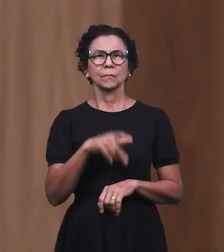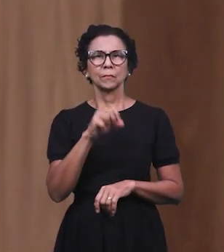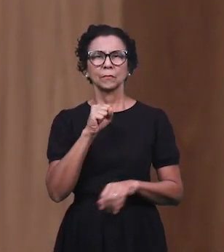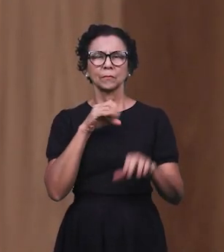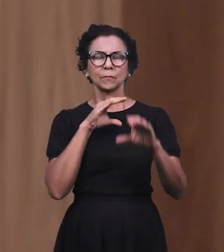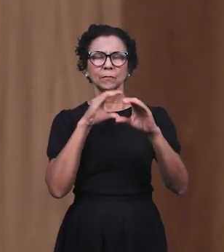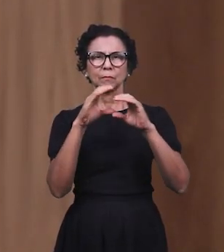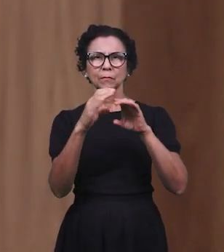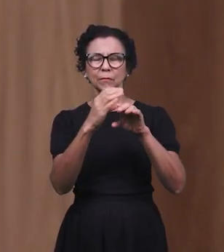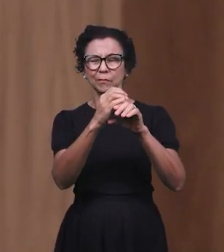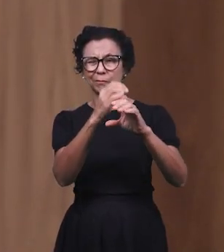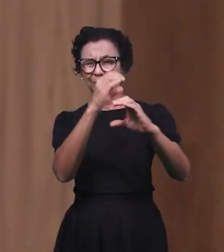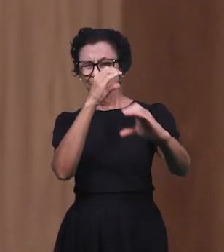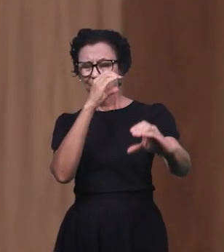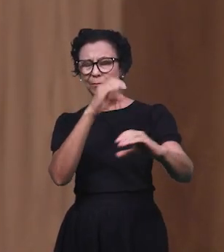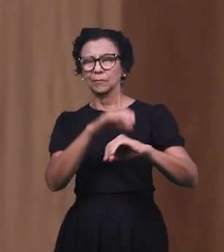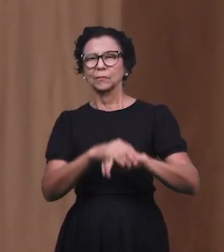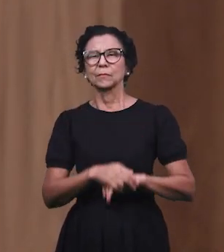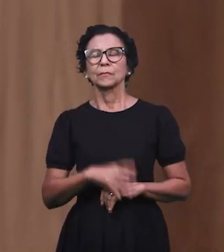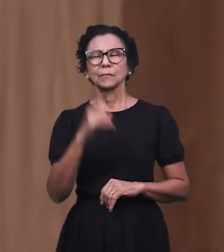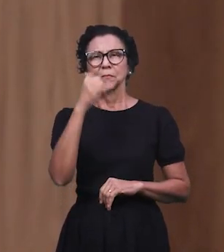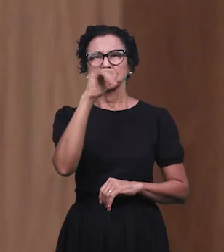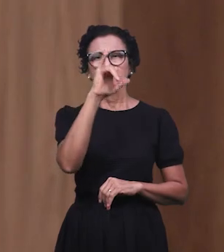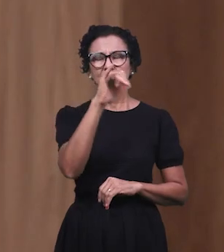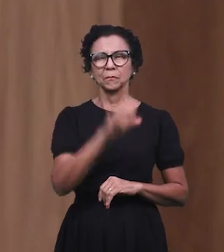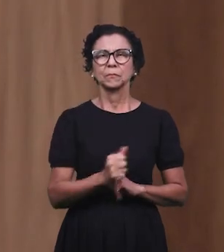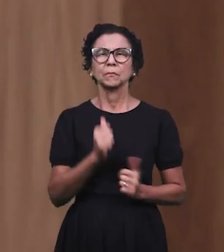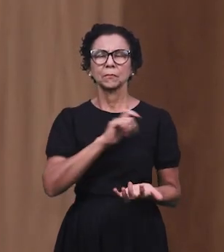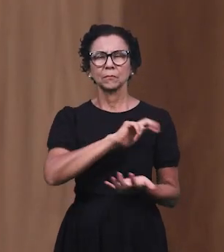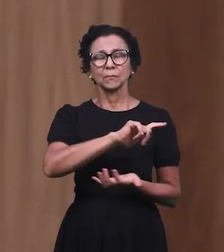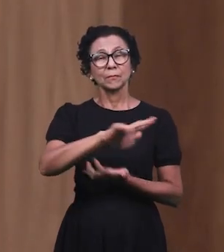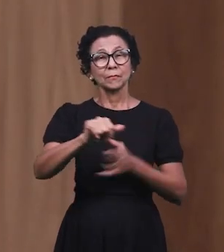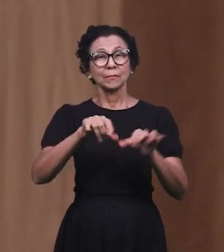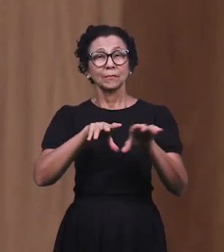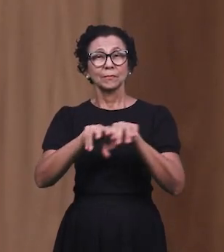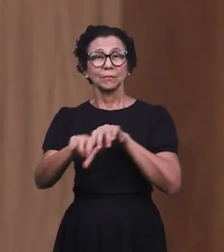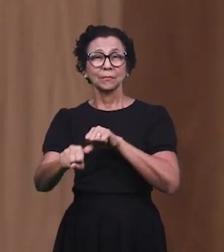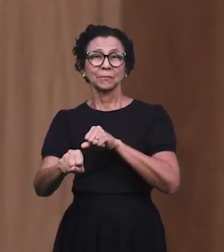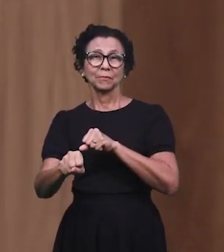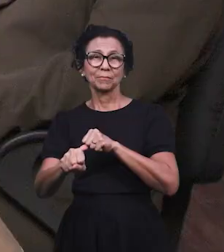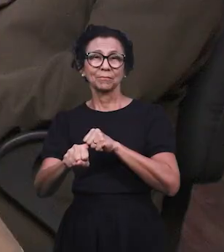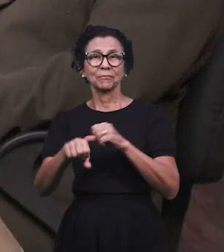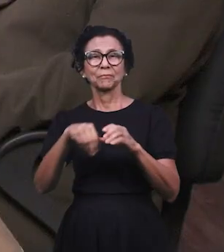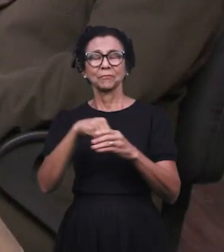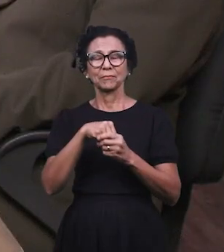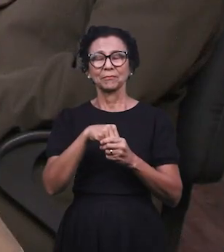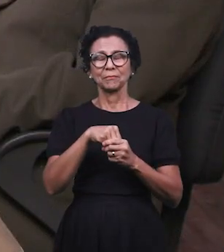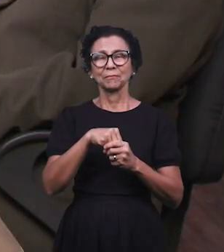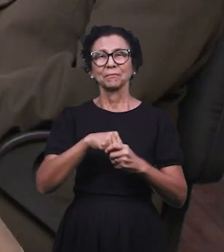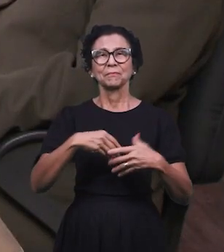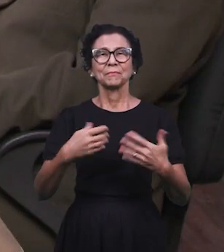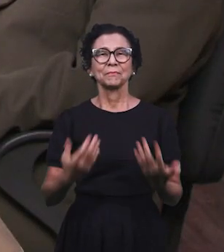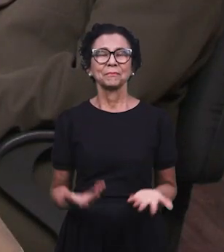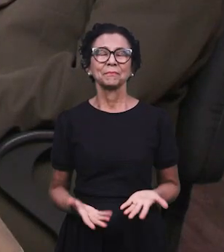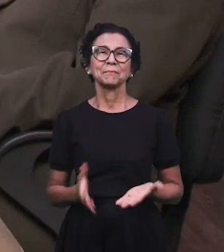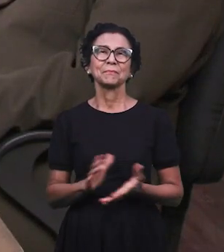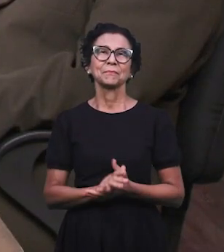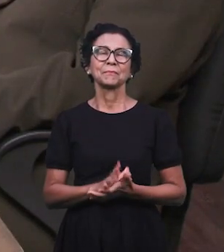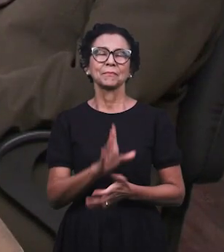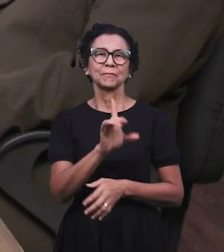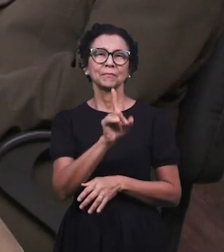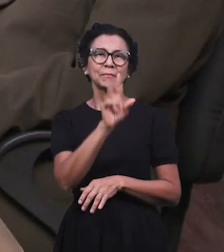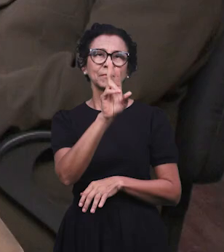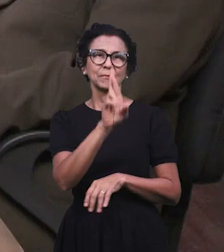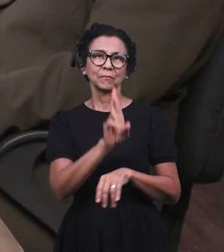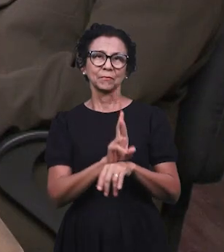Engenharia Eletrônica, mestre em Física do Plasma pelo Instituto Tecnológico de Aeronáutica, no ITA, e doutorado em Telecomunicações